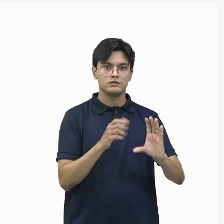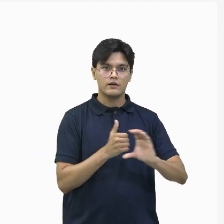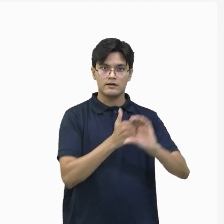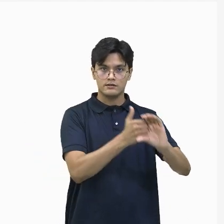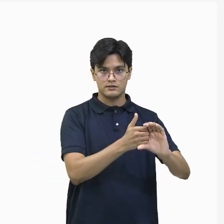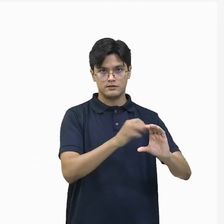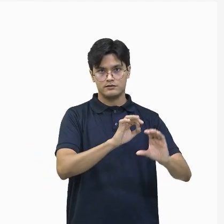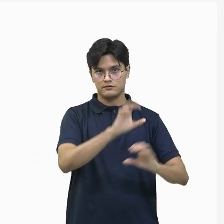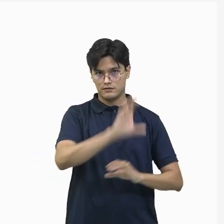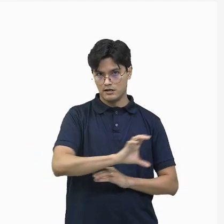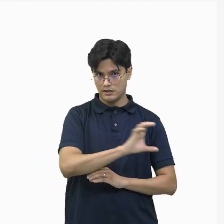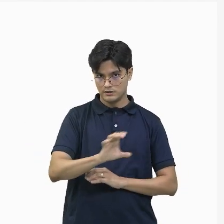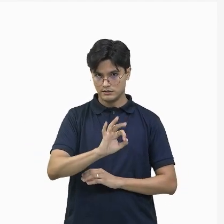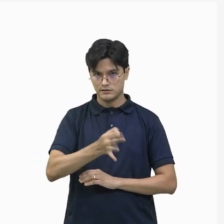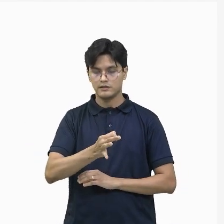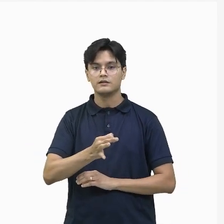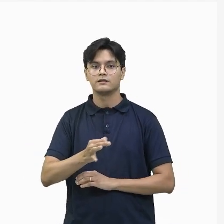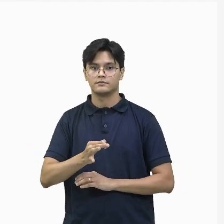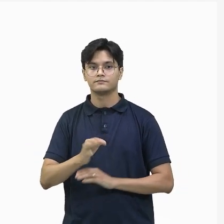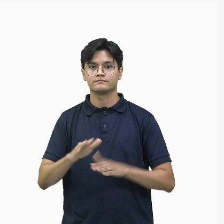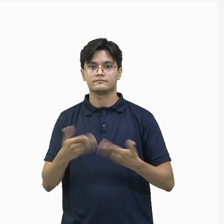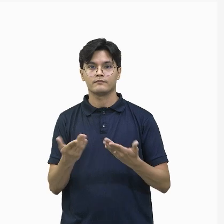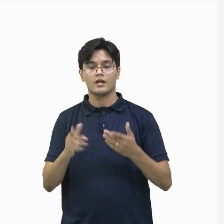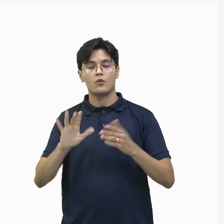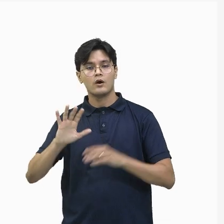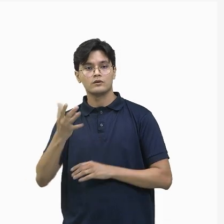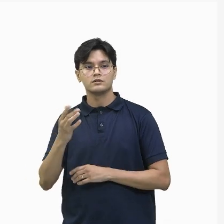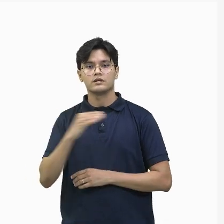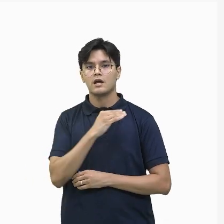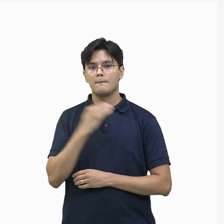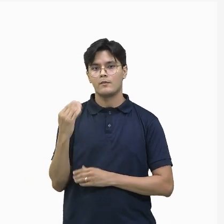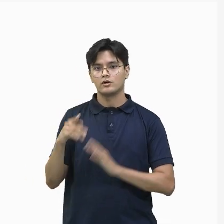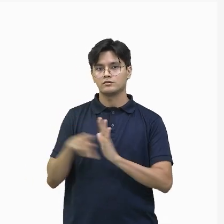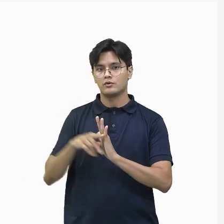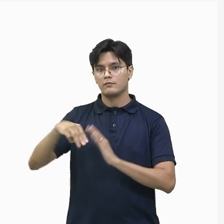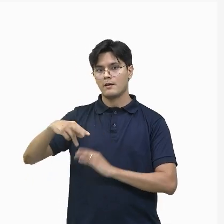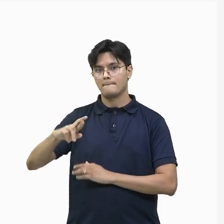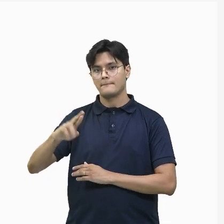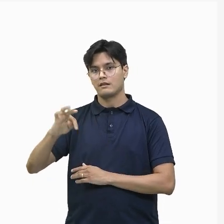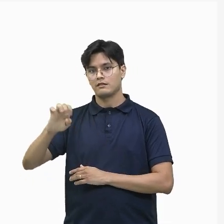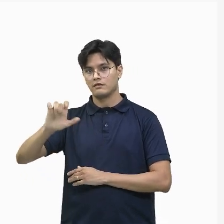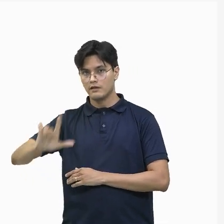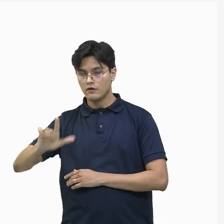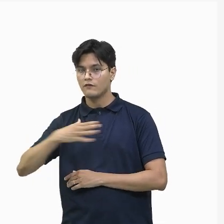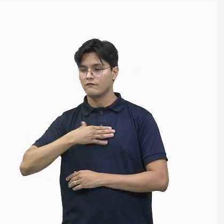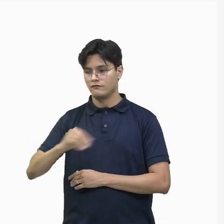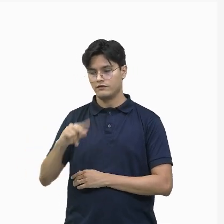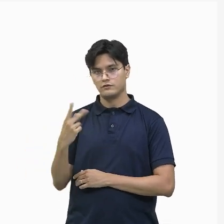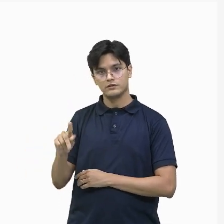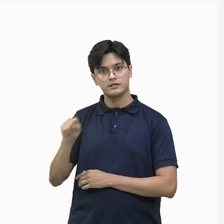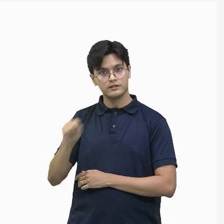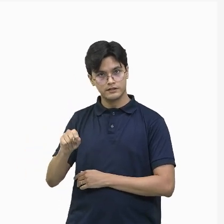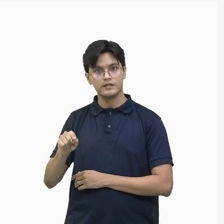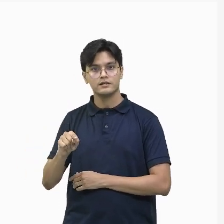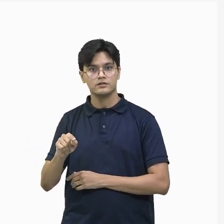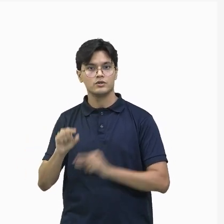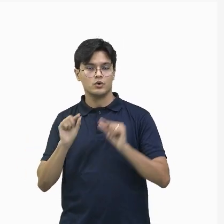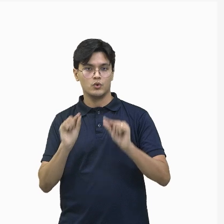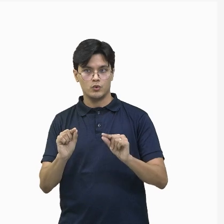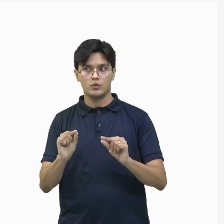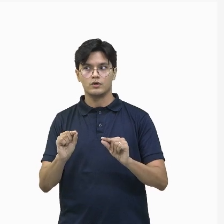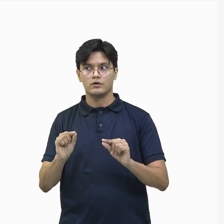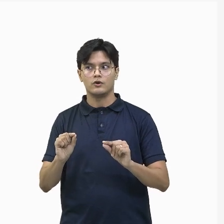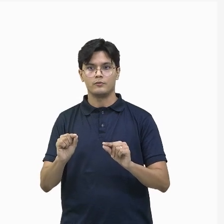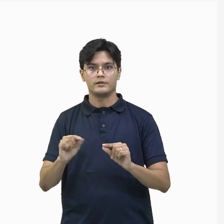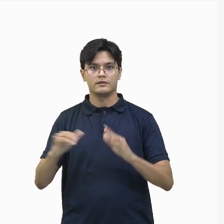Martel, seu filho, Pepino, né, o Breve, ele deu um golpe, pois aprisionou o legítimo herdeiro